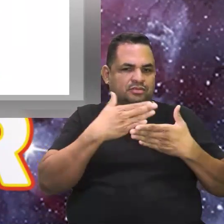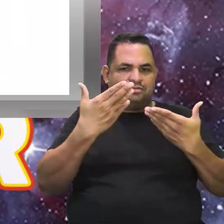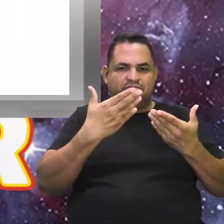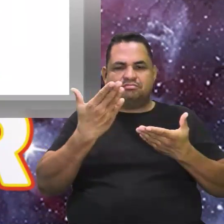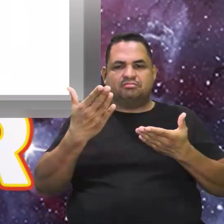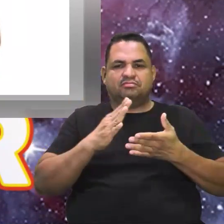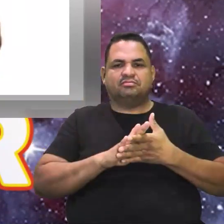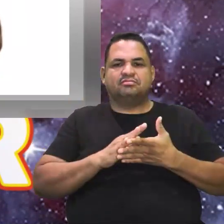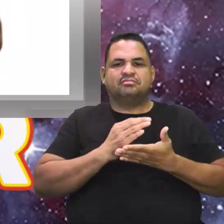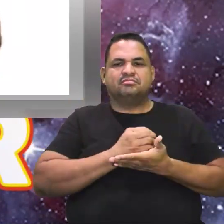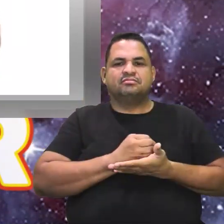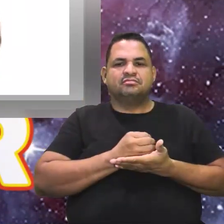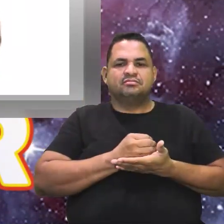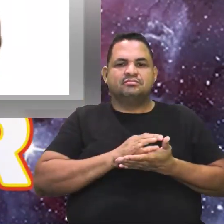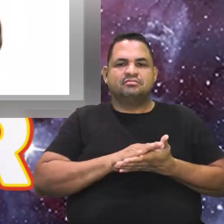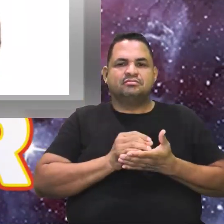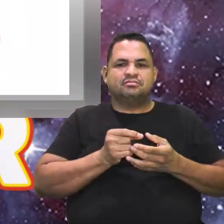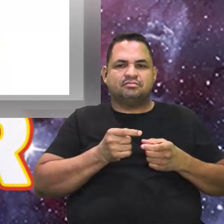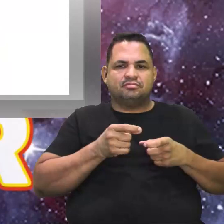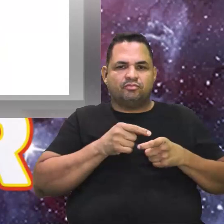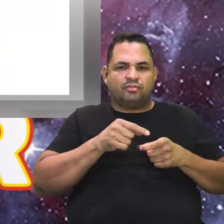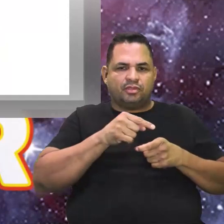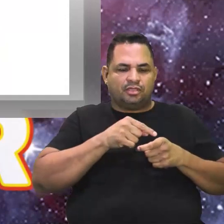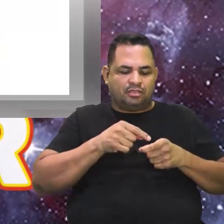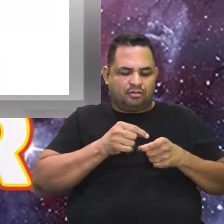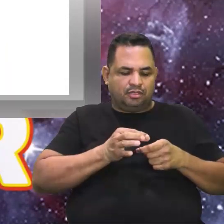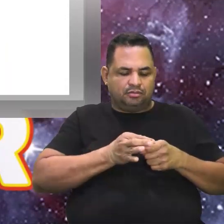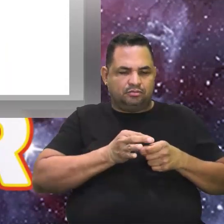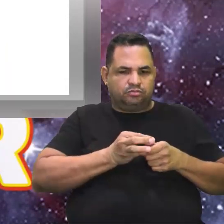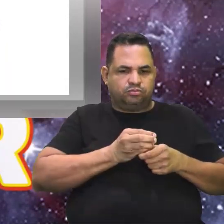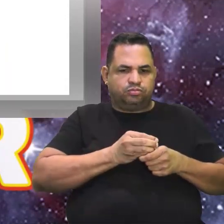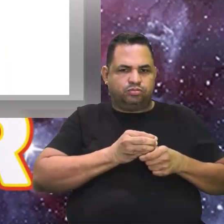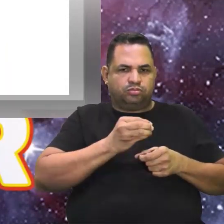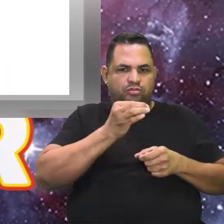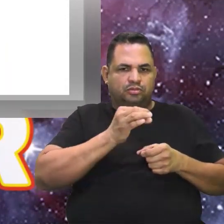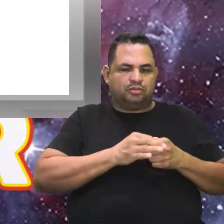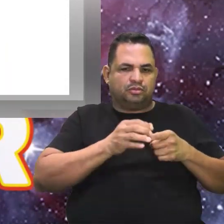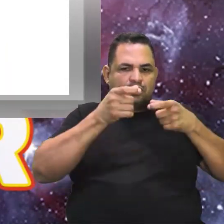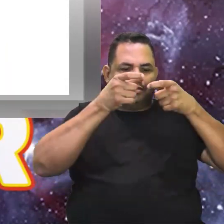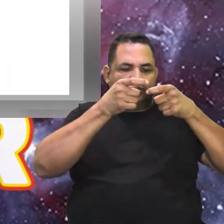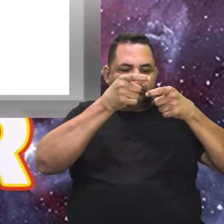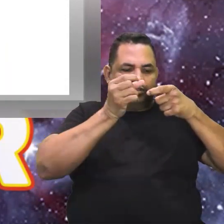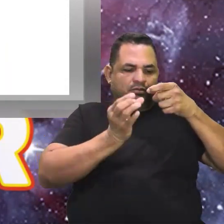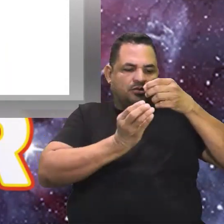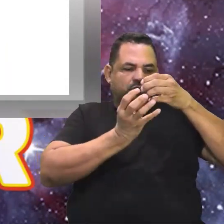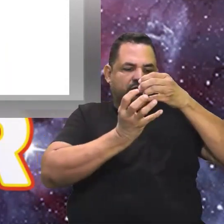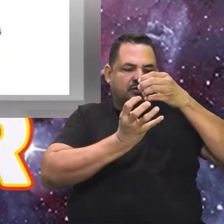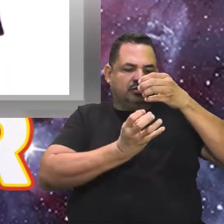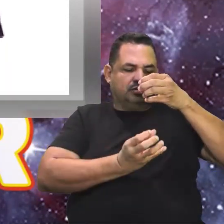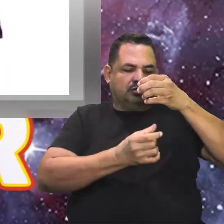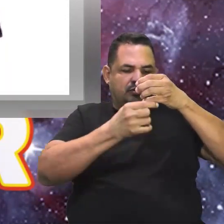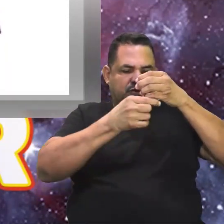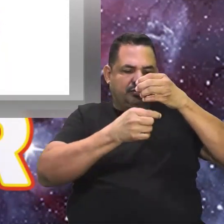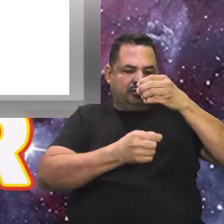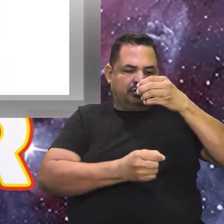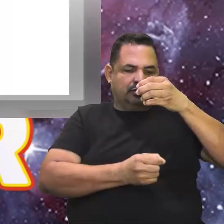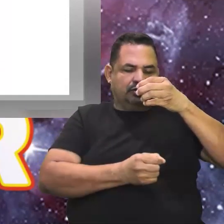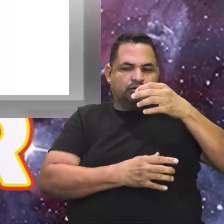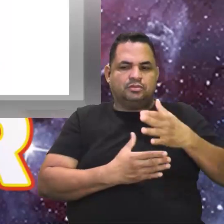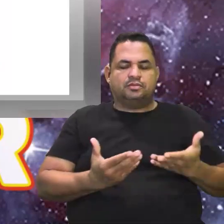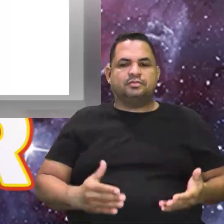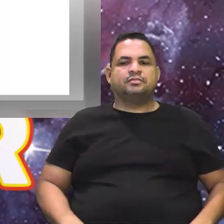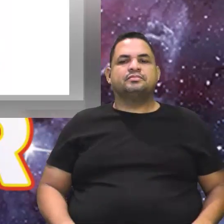os copos são assim. Começa com uma área na boca e no fundo é outra área diferente. E para calcular o volume dele